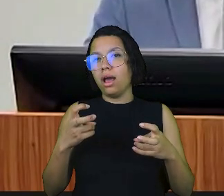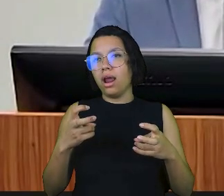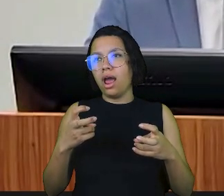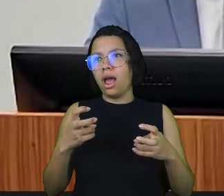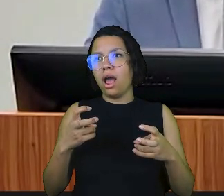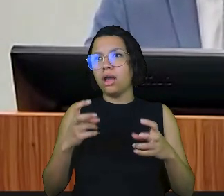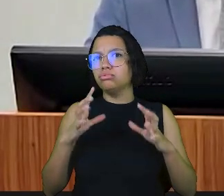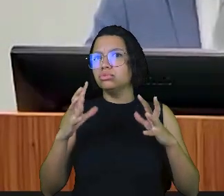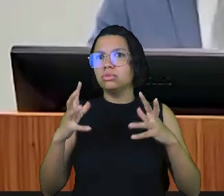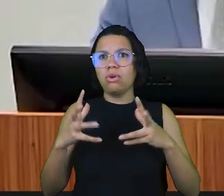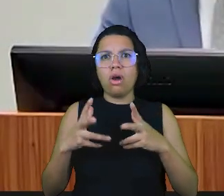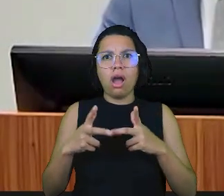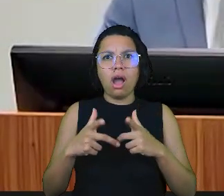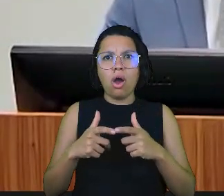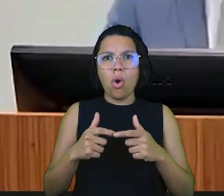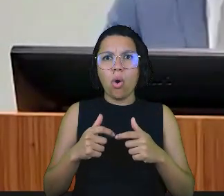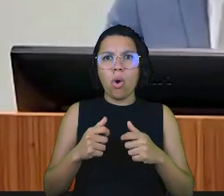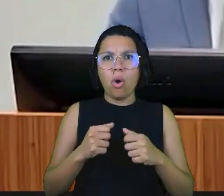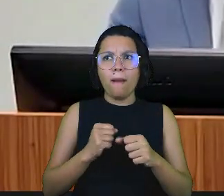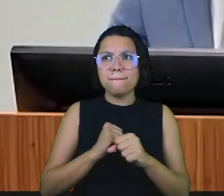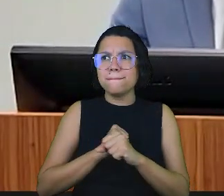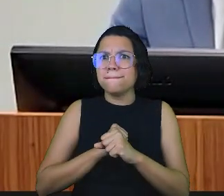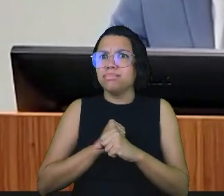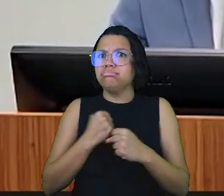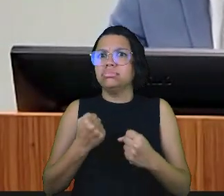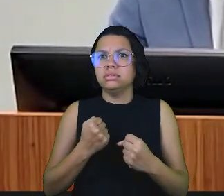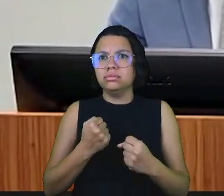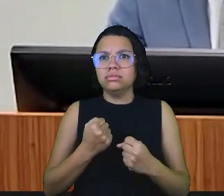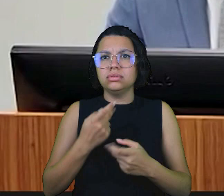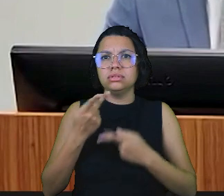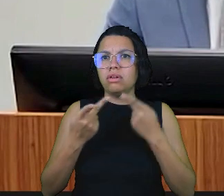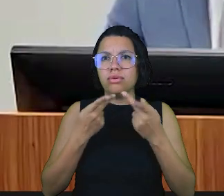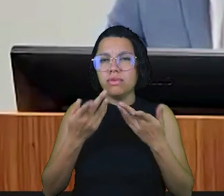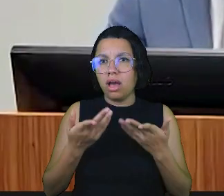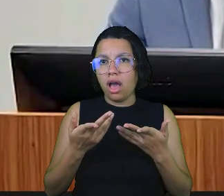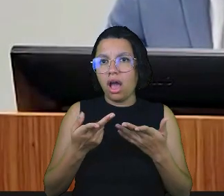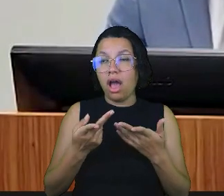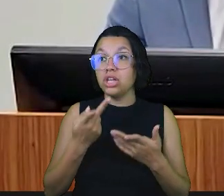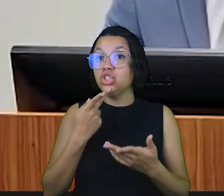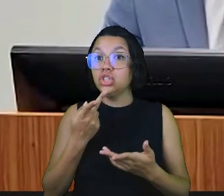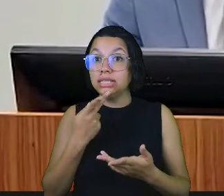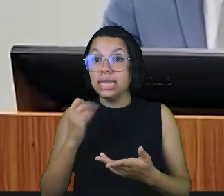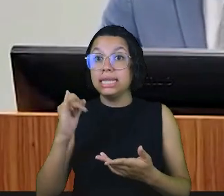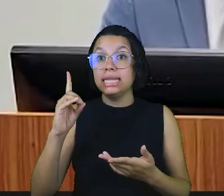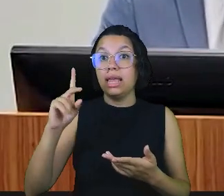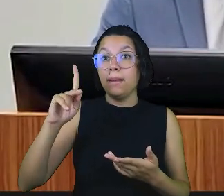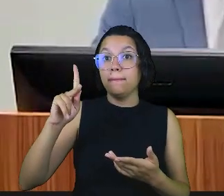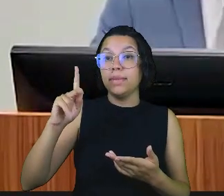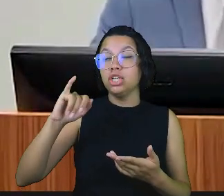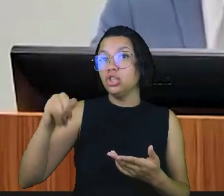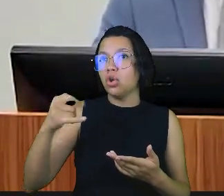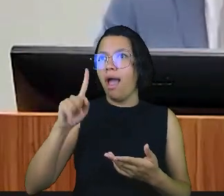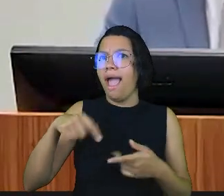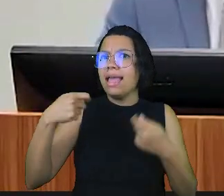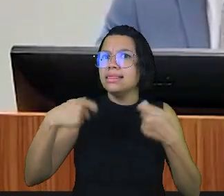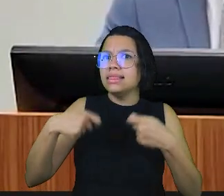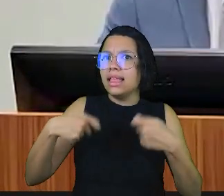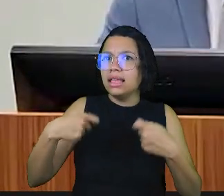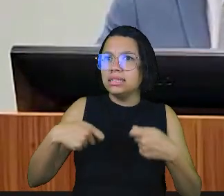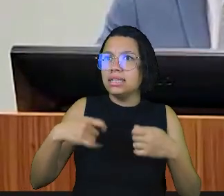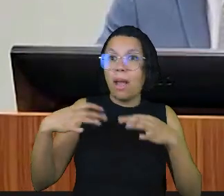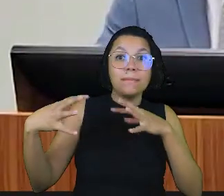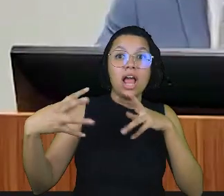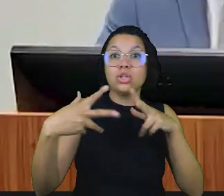impossível de não comentar. Porque dizer que DPJ é necessário para todos os casos de